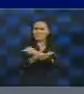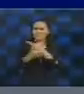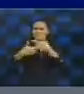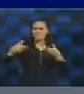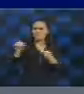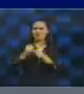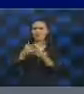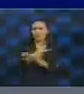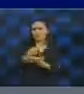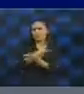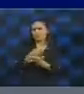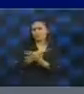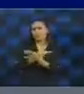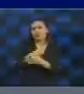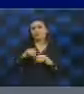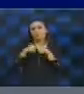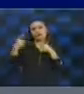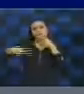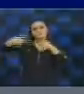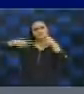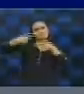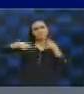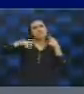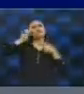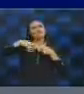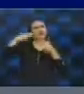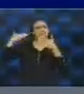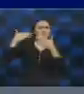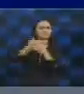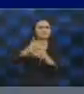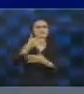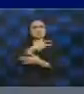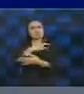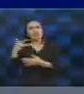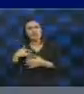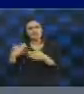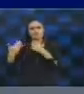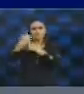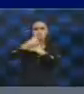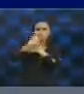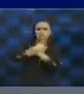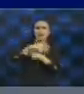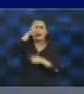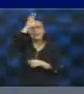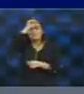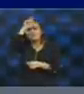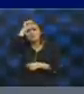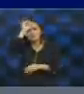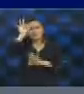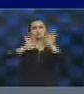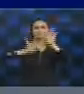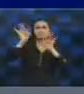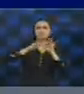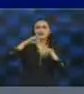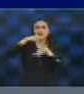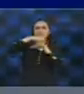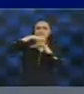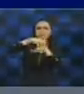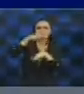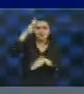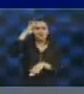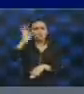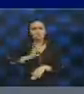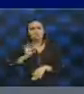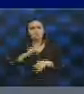tempo inteiro falando de tempo de aprender, falando de saúde em minha casa, do sistema inteligente de mobilidade, falando do Cidade